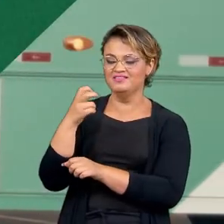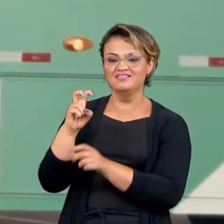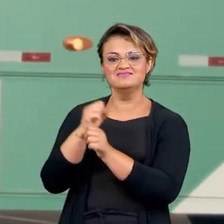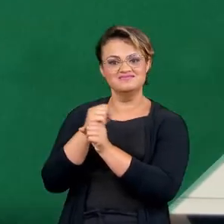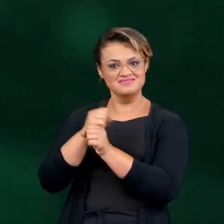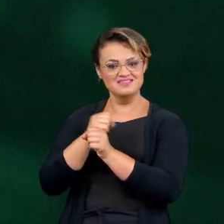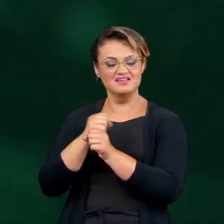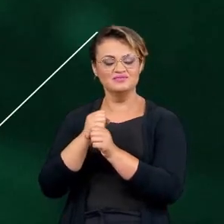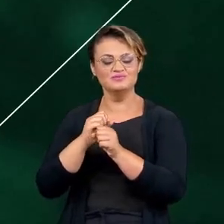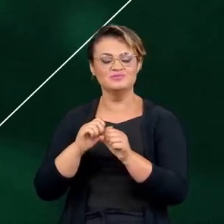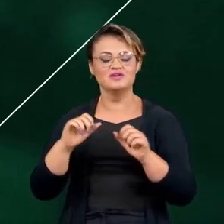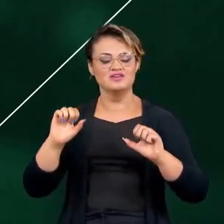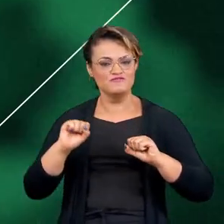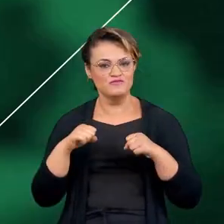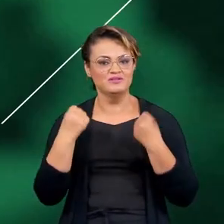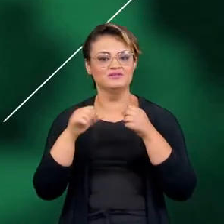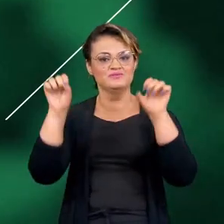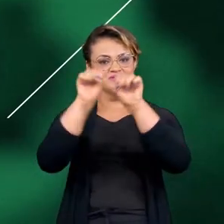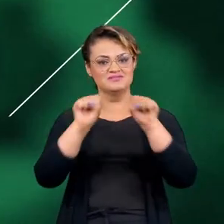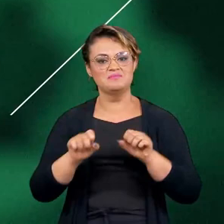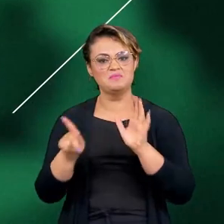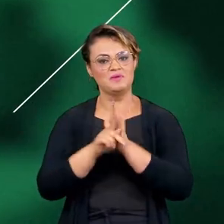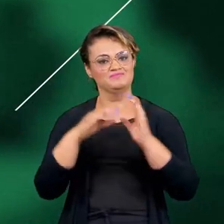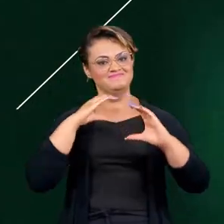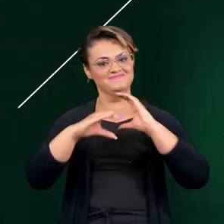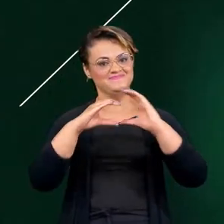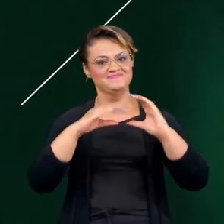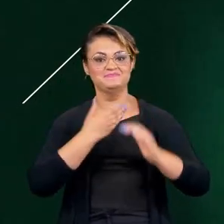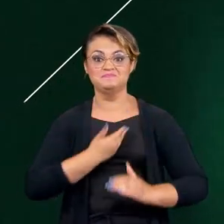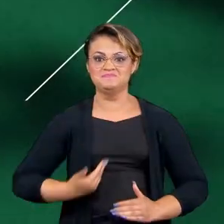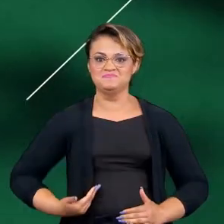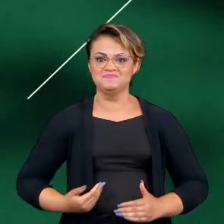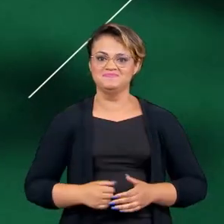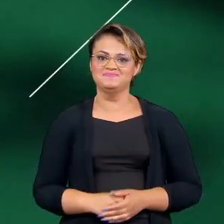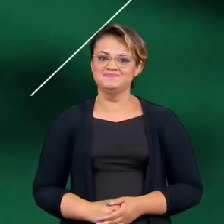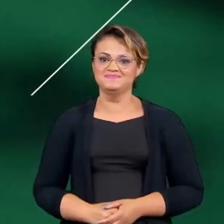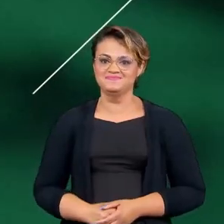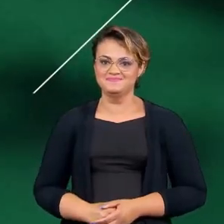há 15 anos fortalecendo o sistema público de comunicação.